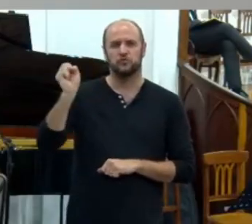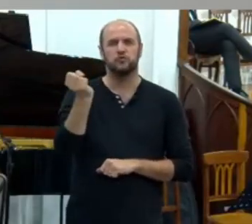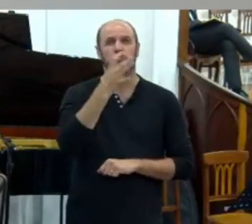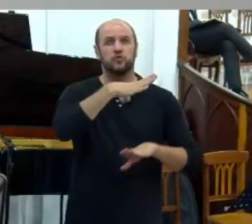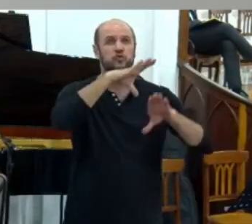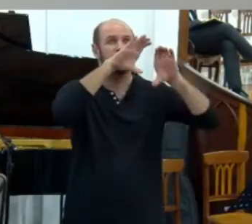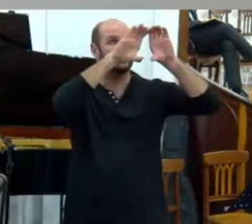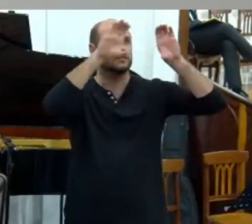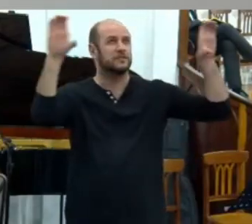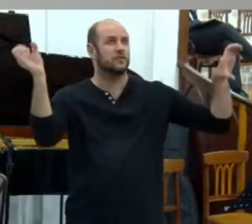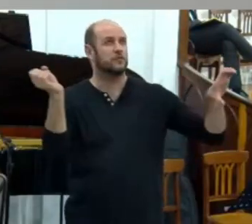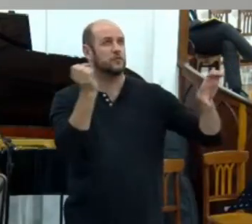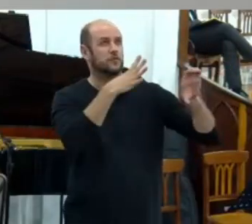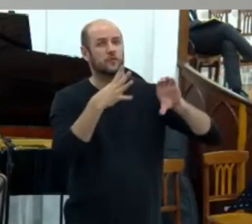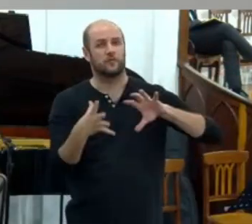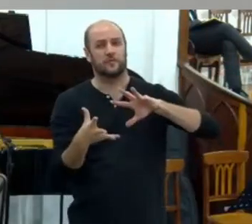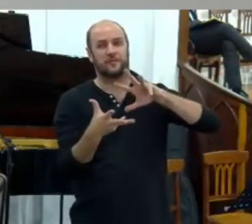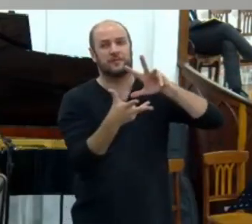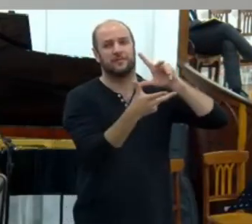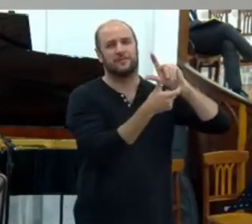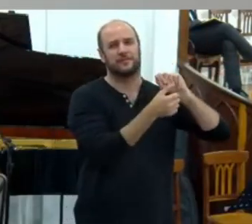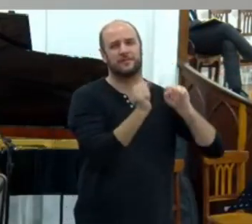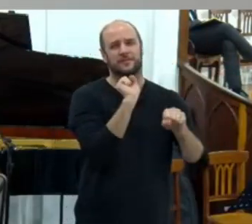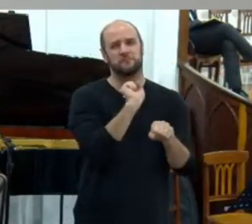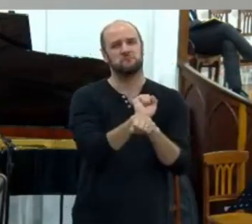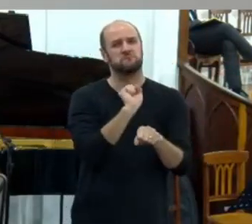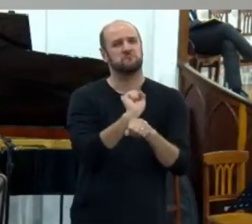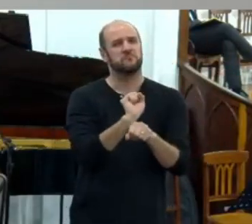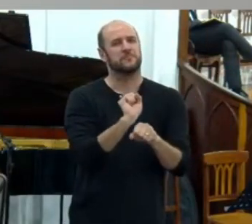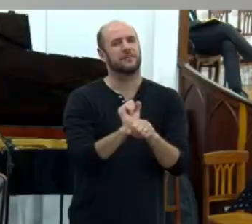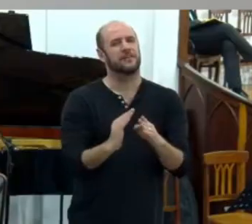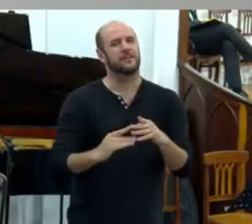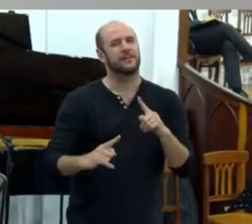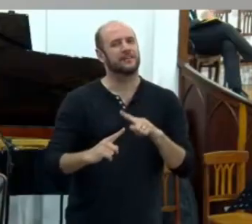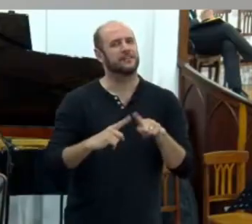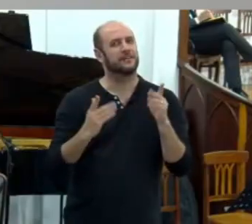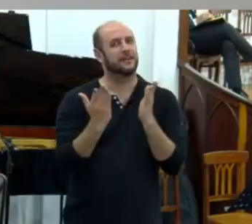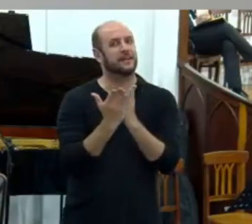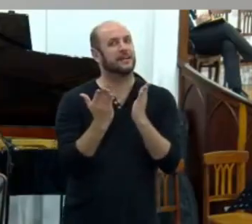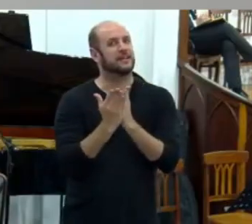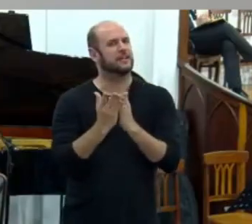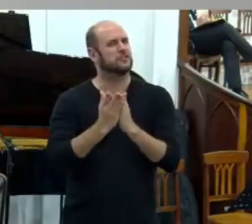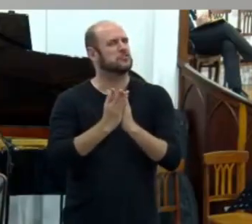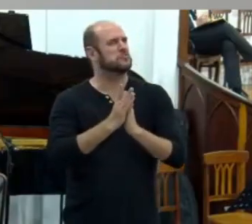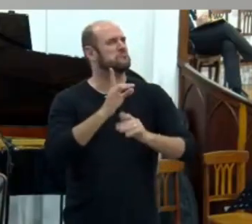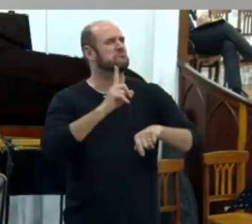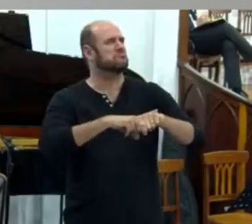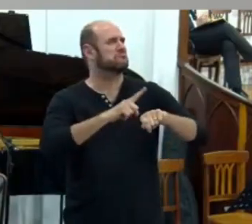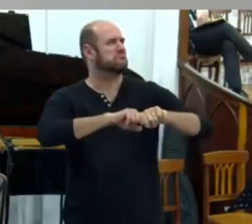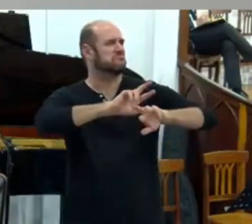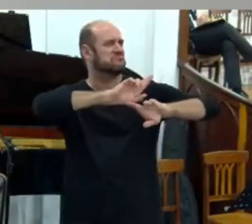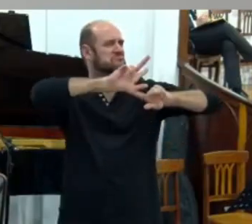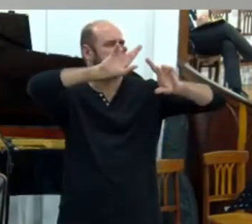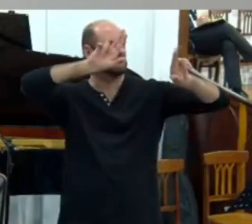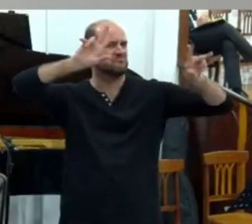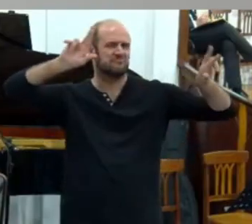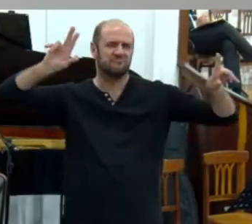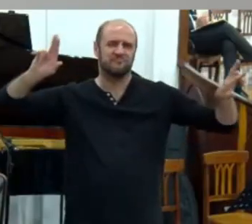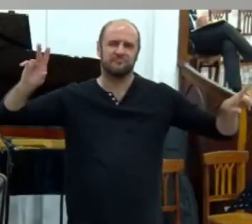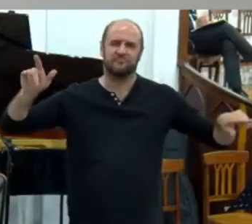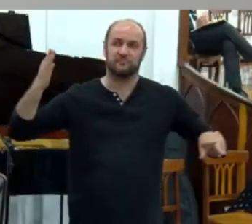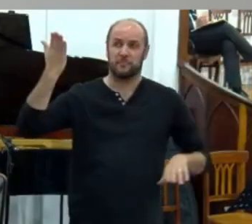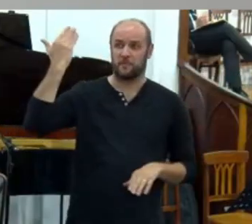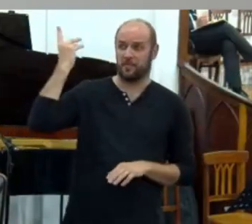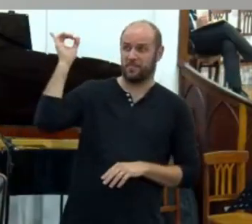terra, que aguarda a igreja de Cristo, os crentes de todas as épocas, da época